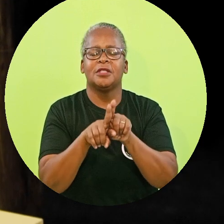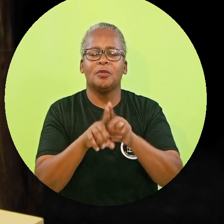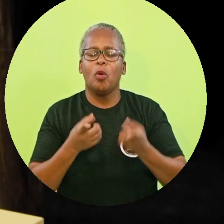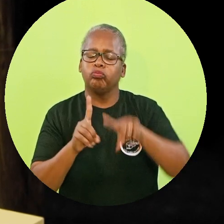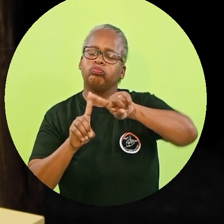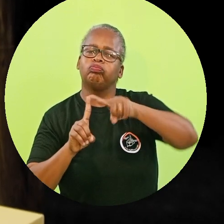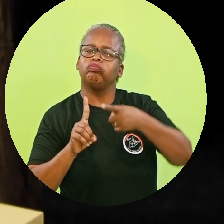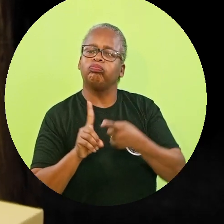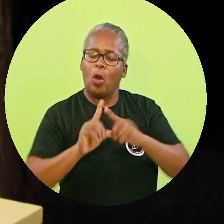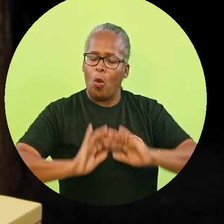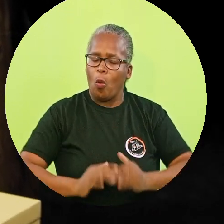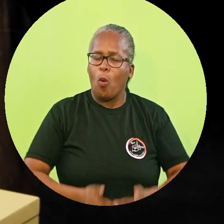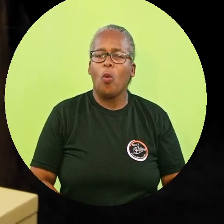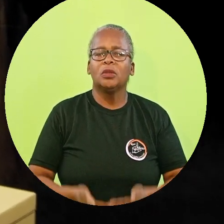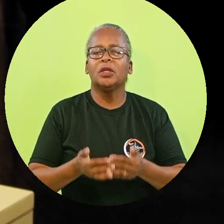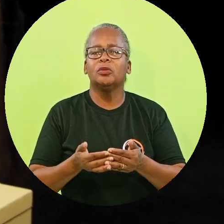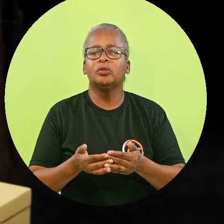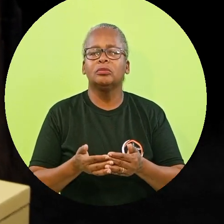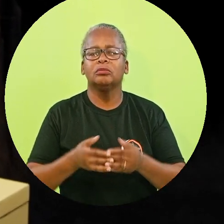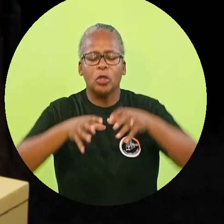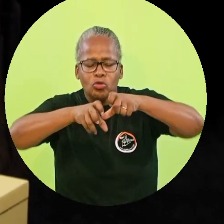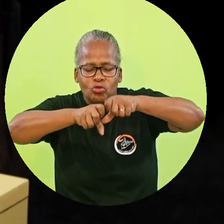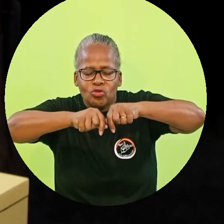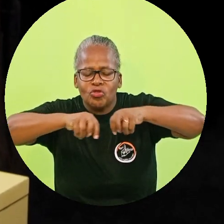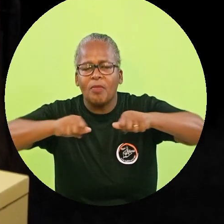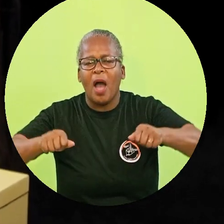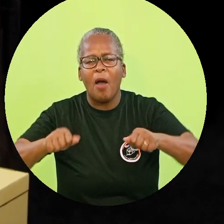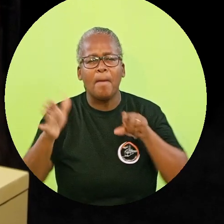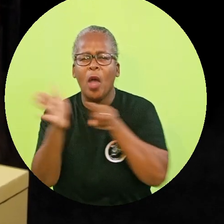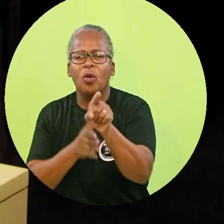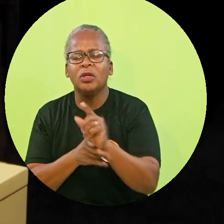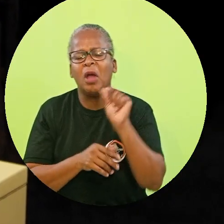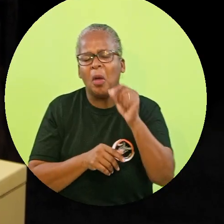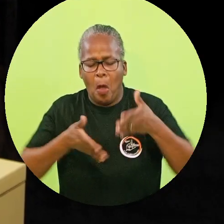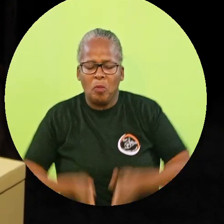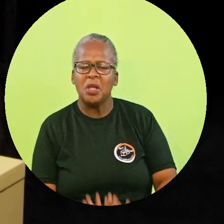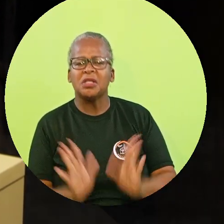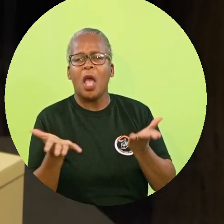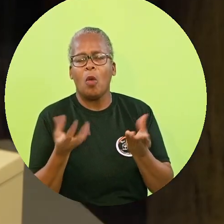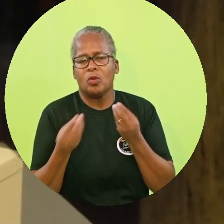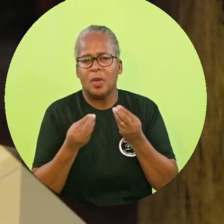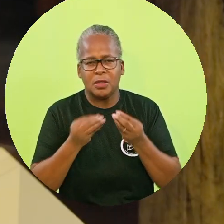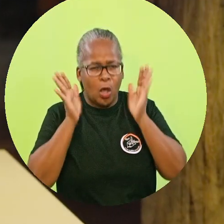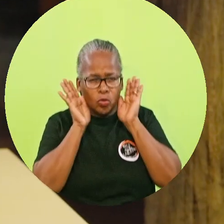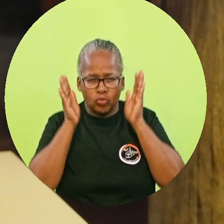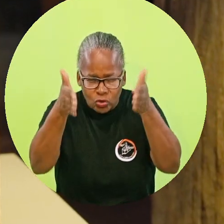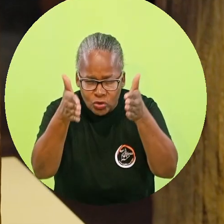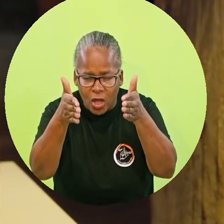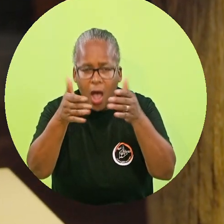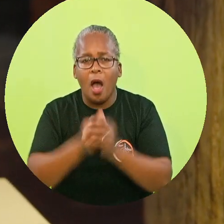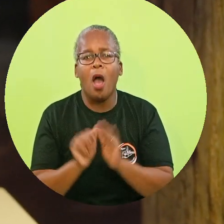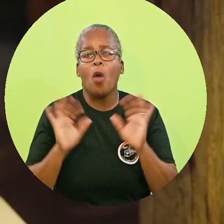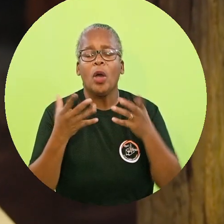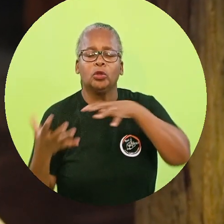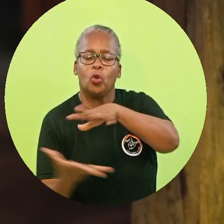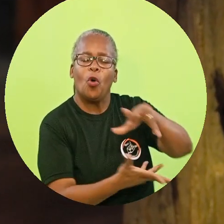A pergunta não é mais sobre a origem, e sim sobre a direção. Quantos mundos cabem no espaço entre duas